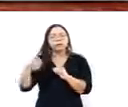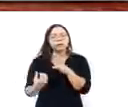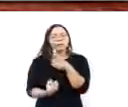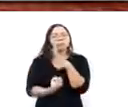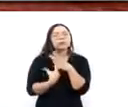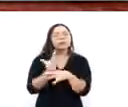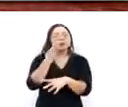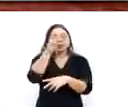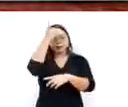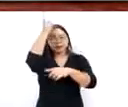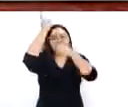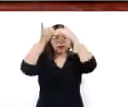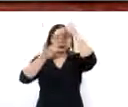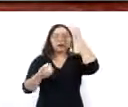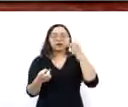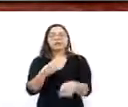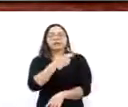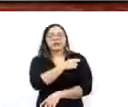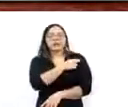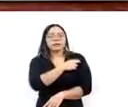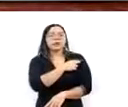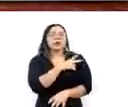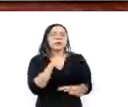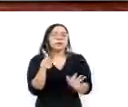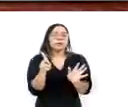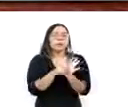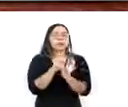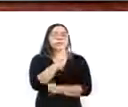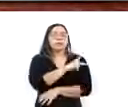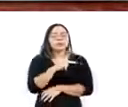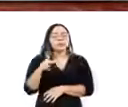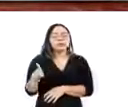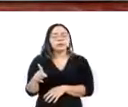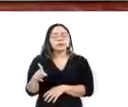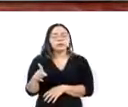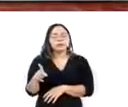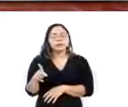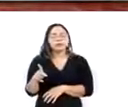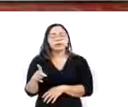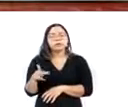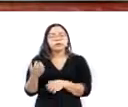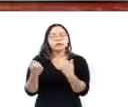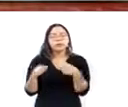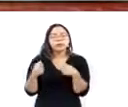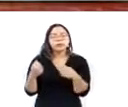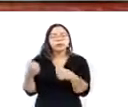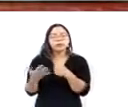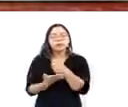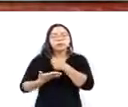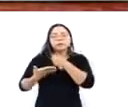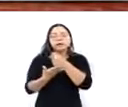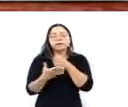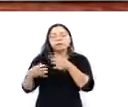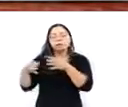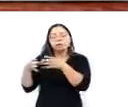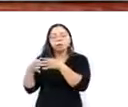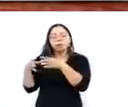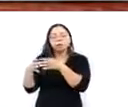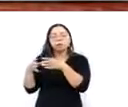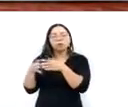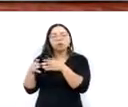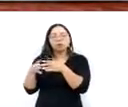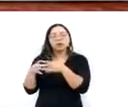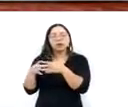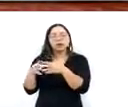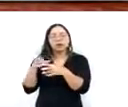logo surgiram a ideia da vacina para o professor como uma necessidade básica, como aquele grupo